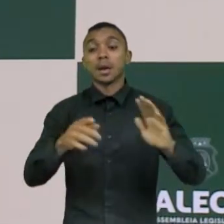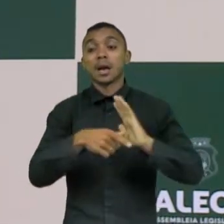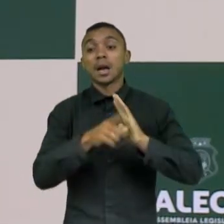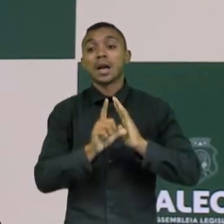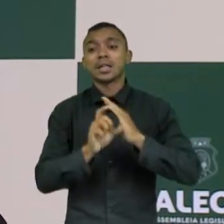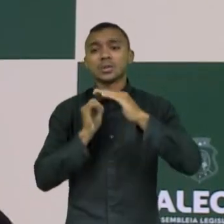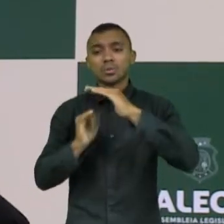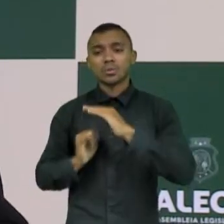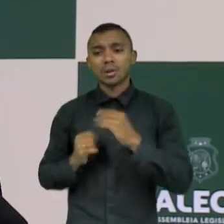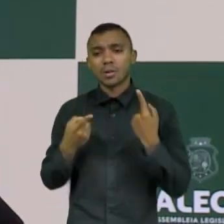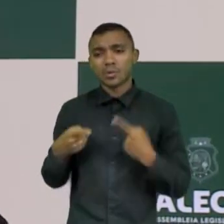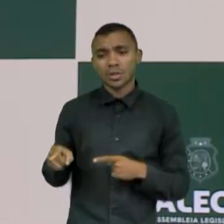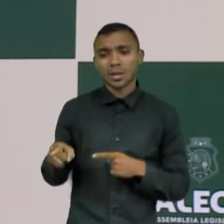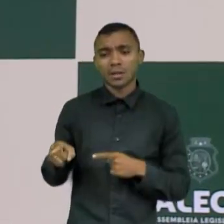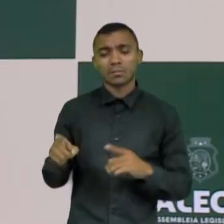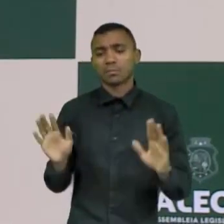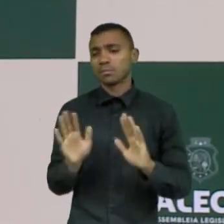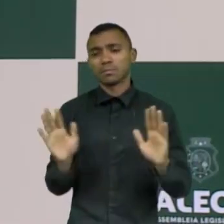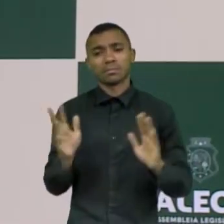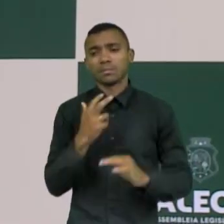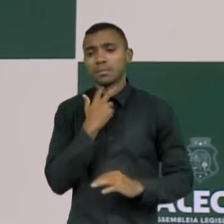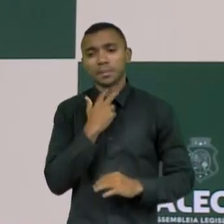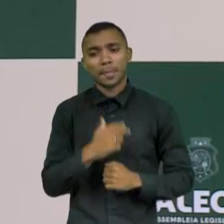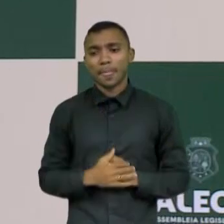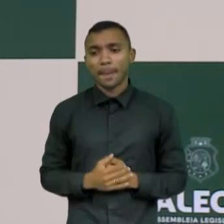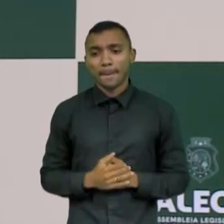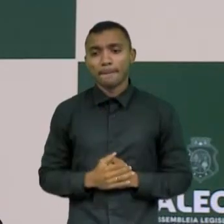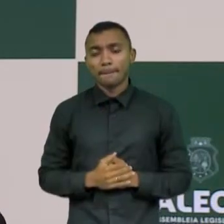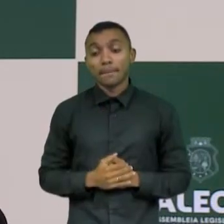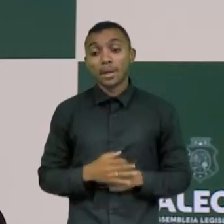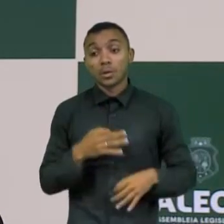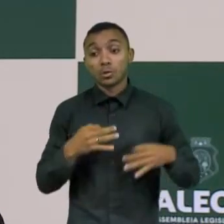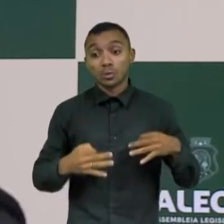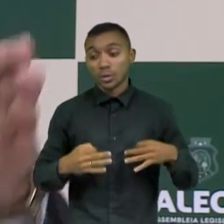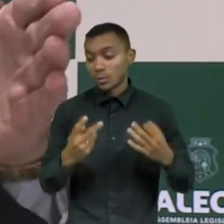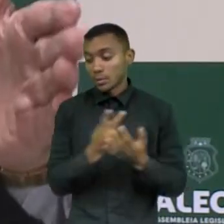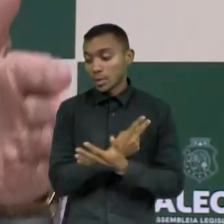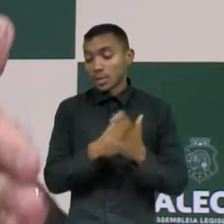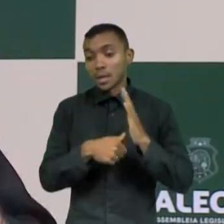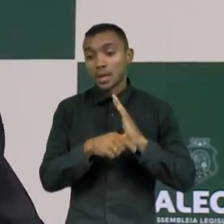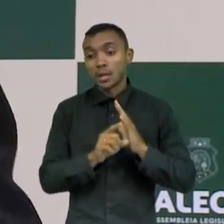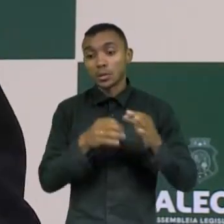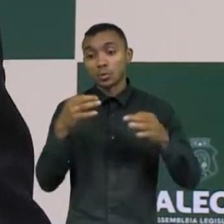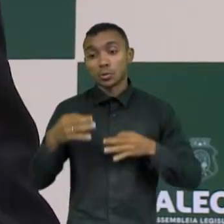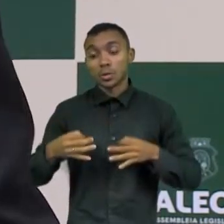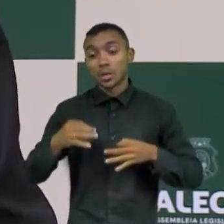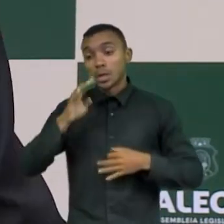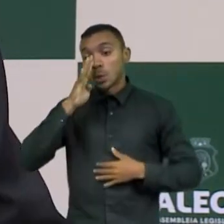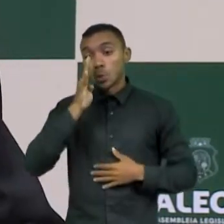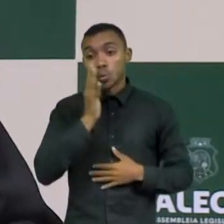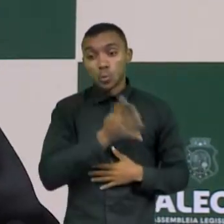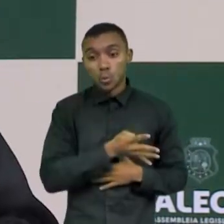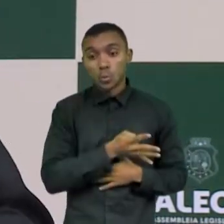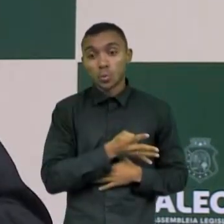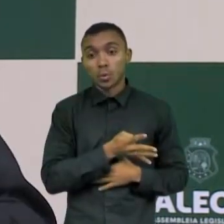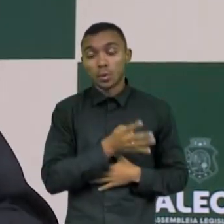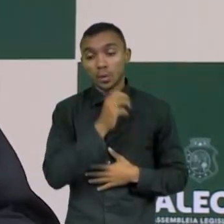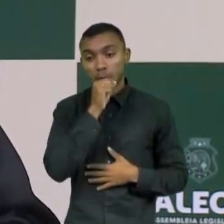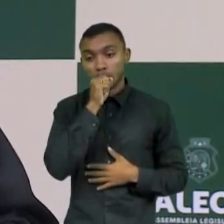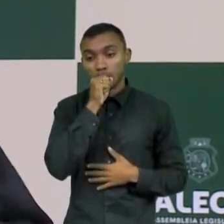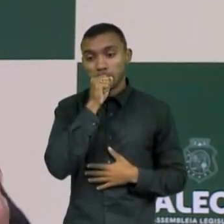instituições. E na justiça, quando um juiz julga, seja ele de instância